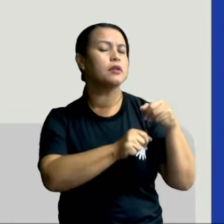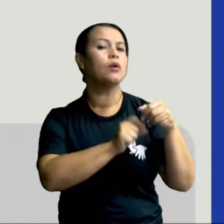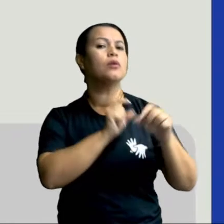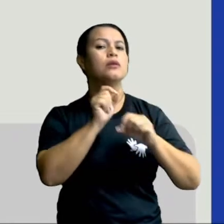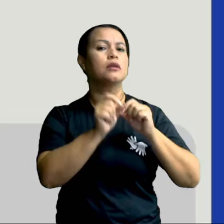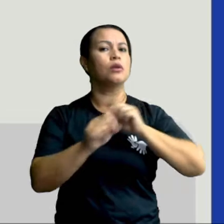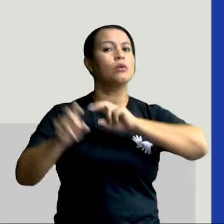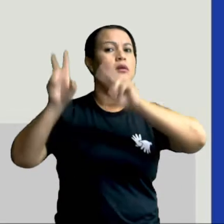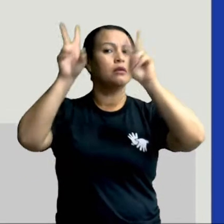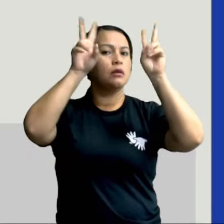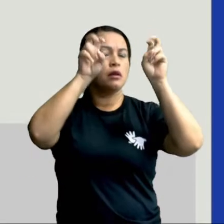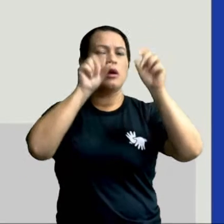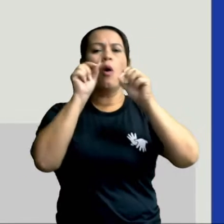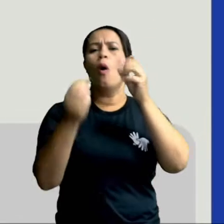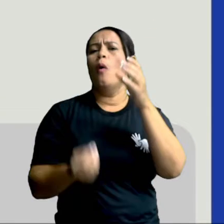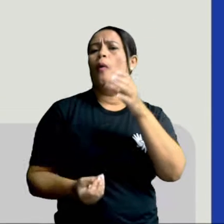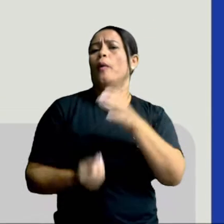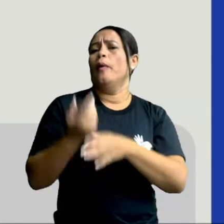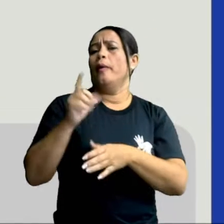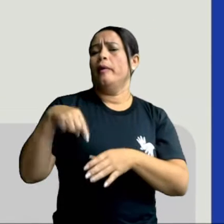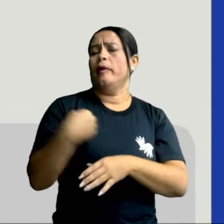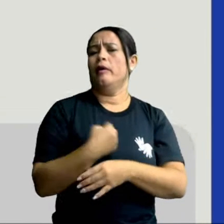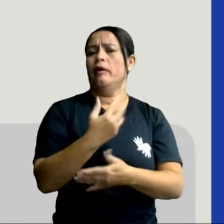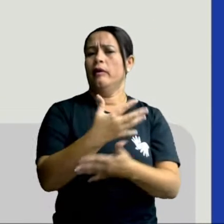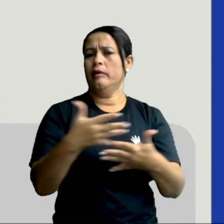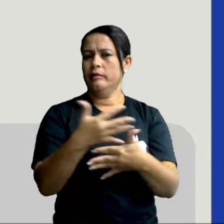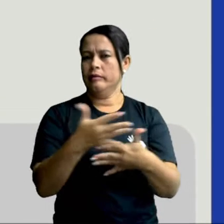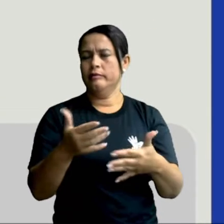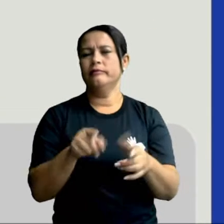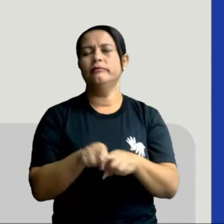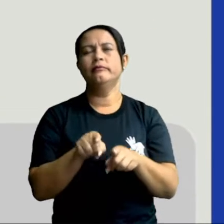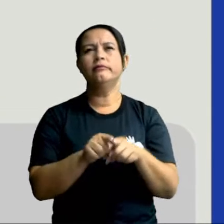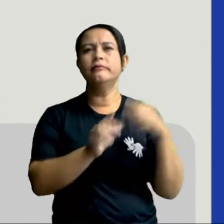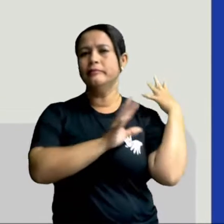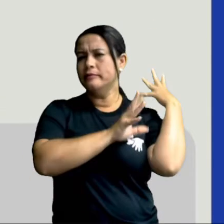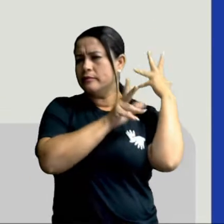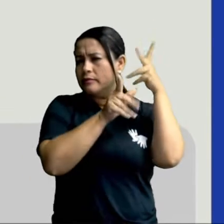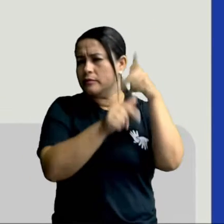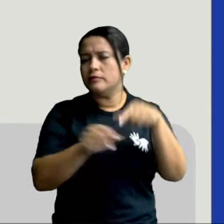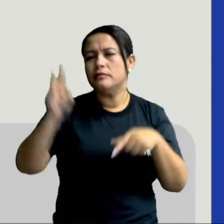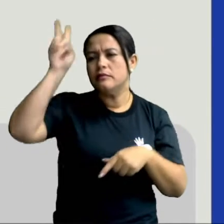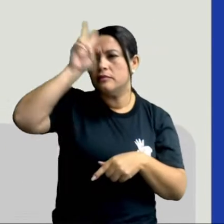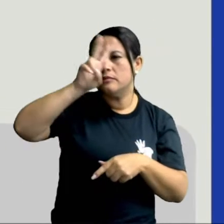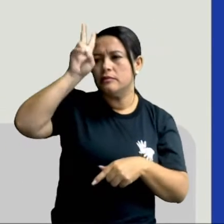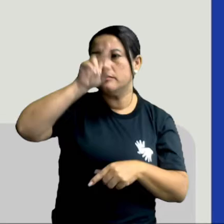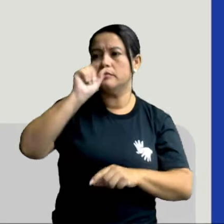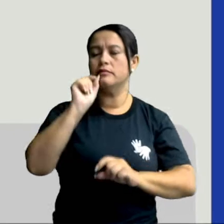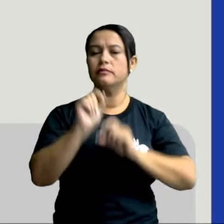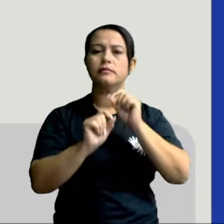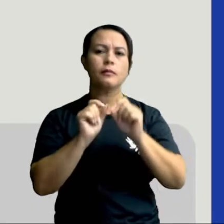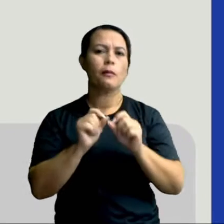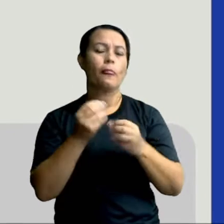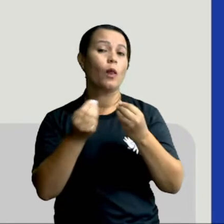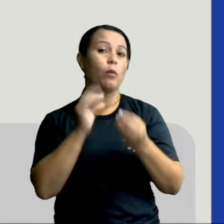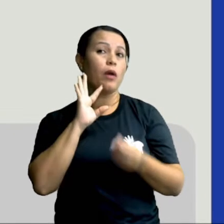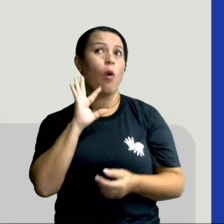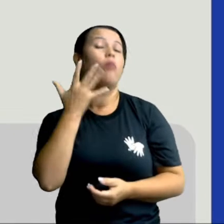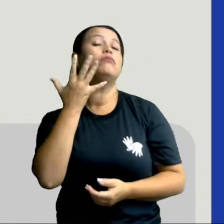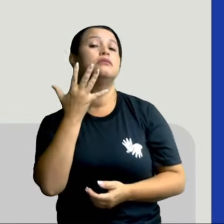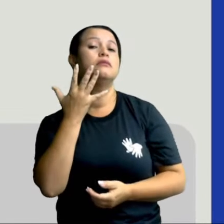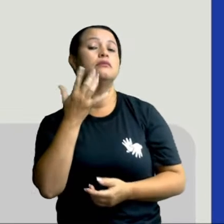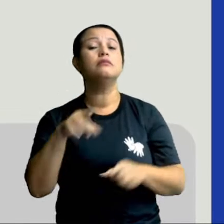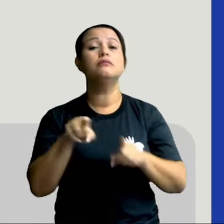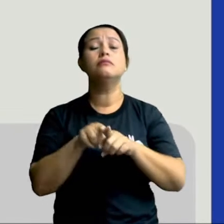tema, né, de como surgiu a nossa cidade. Vamos fazer essa retomada, vamos relembrar como é que aconteceu isso e nós